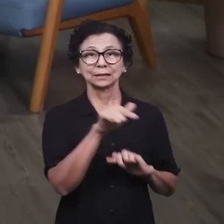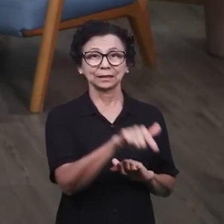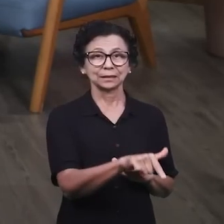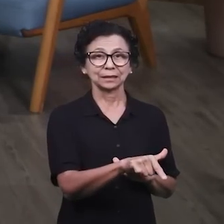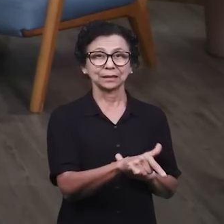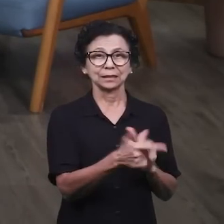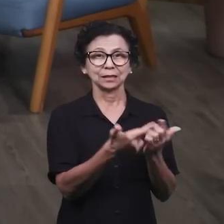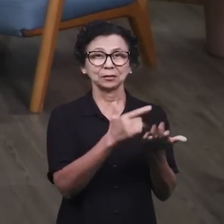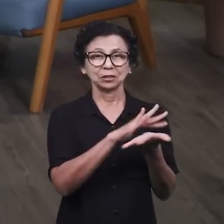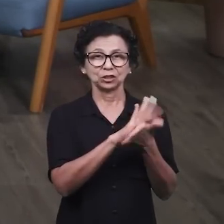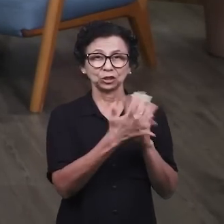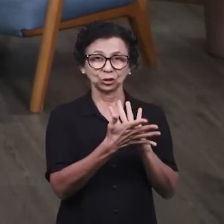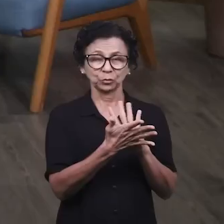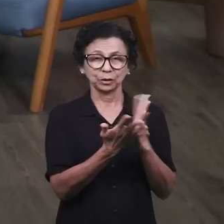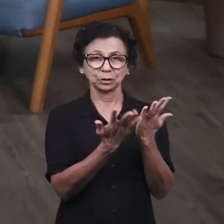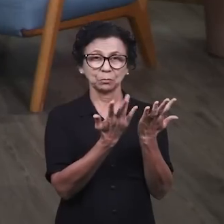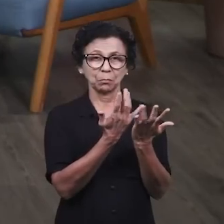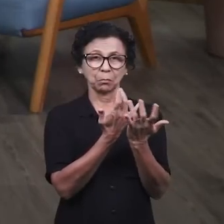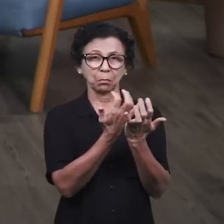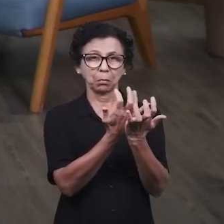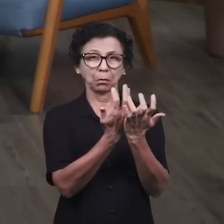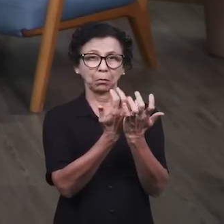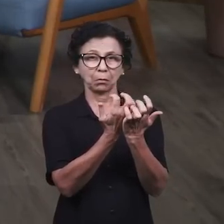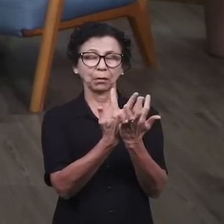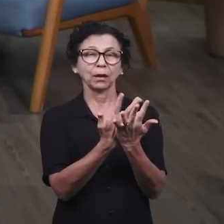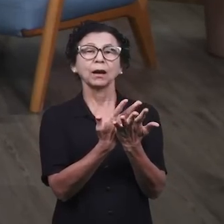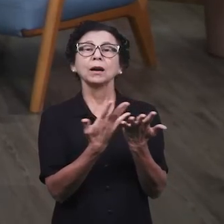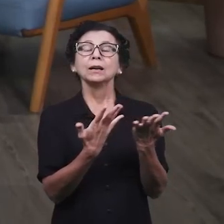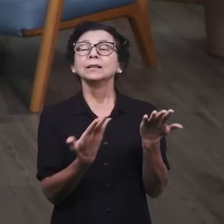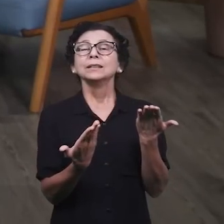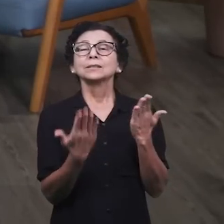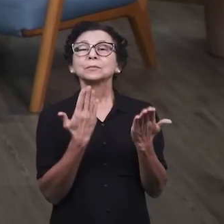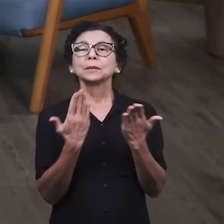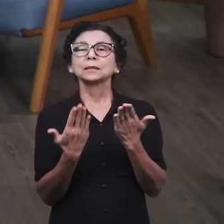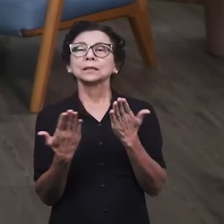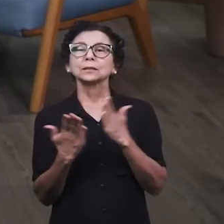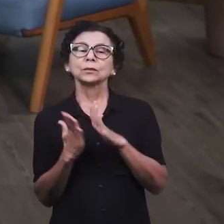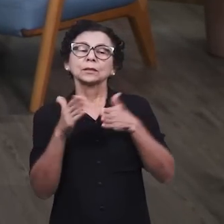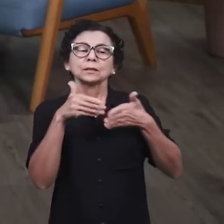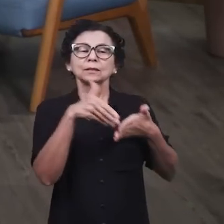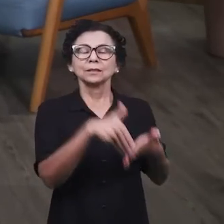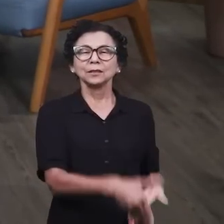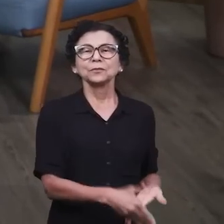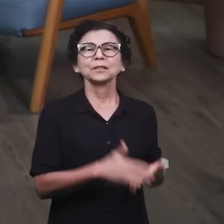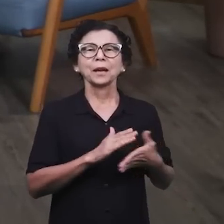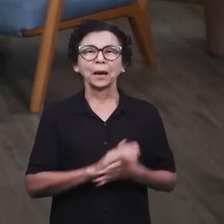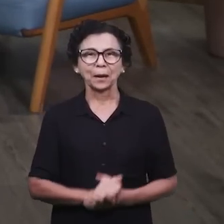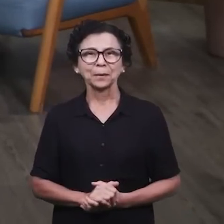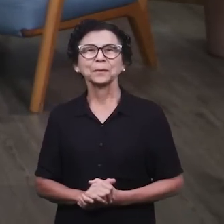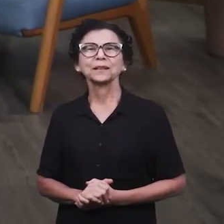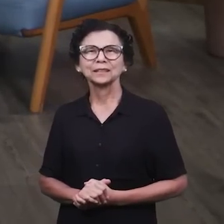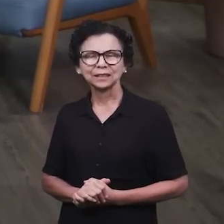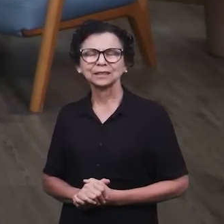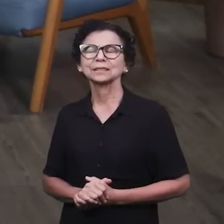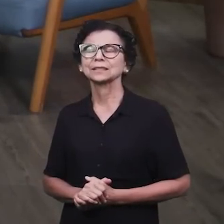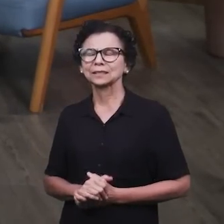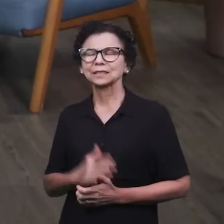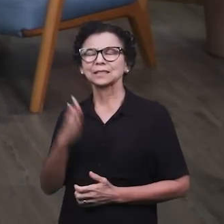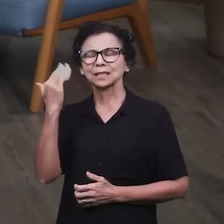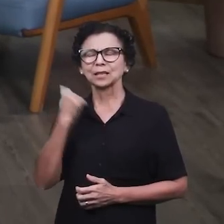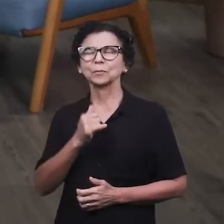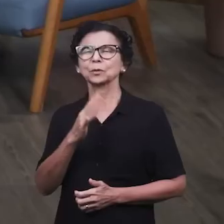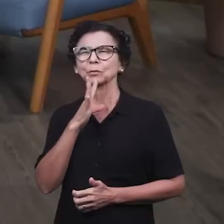o trigo é um tipo da igreja fiel. Tudo que nós já falamos. Já o joio é a igreja